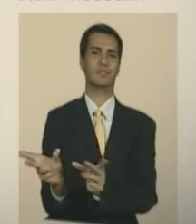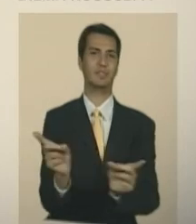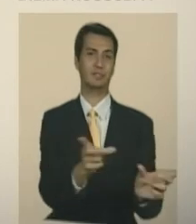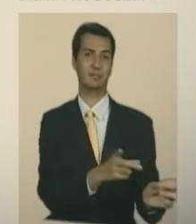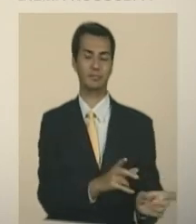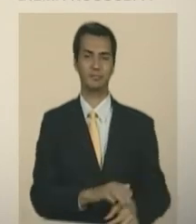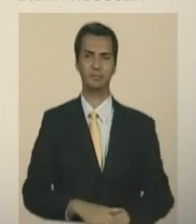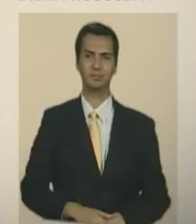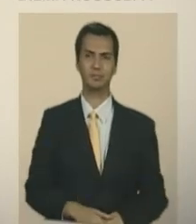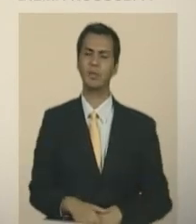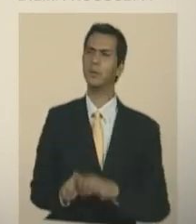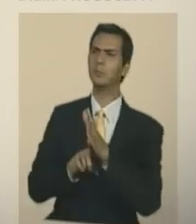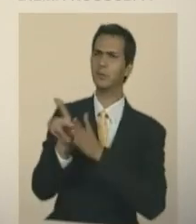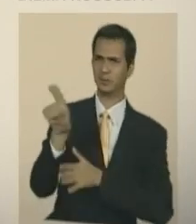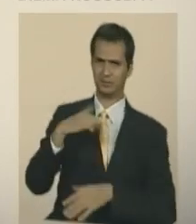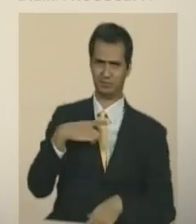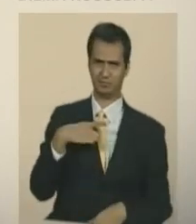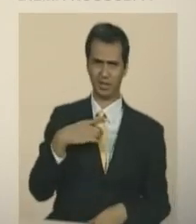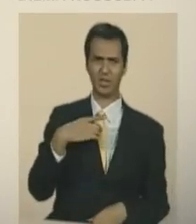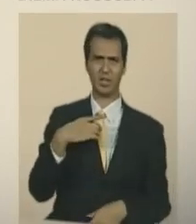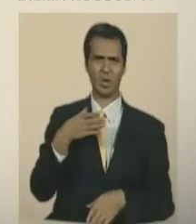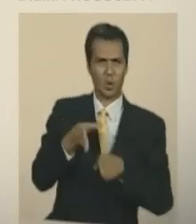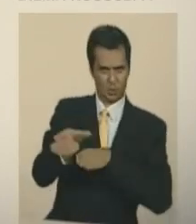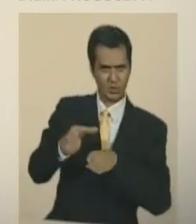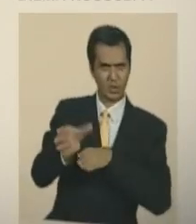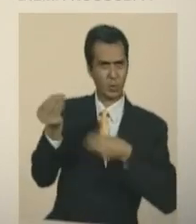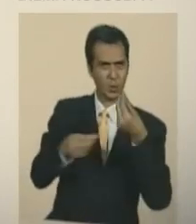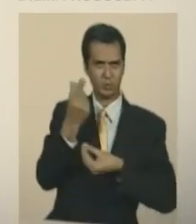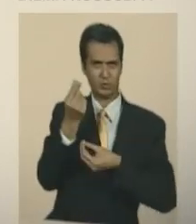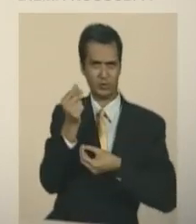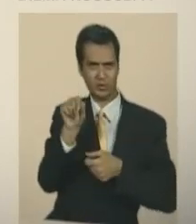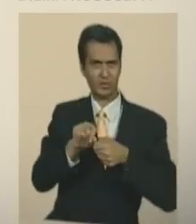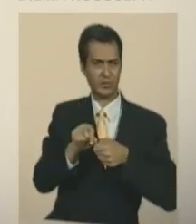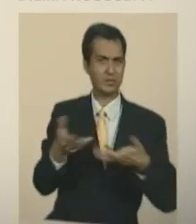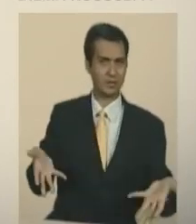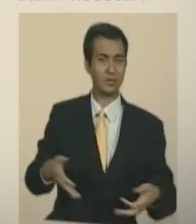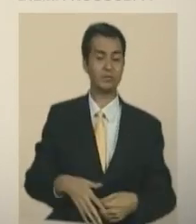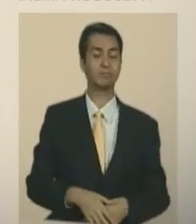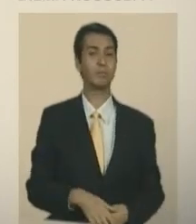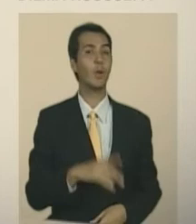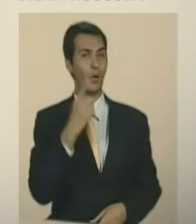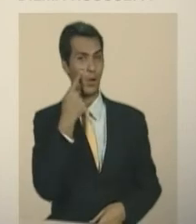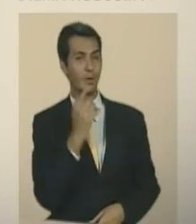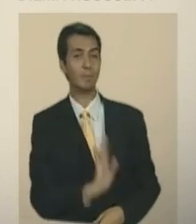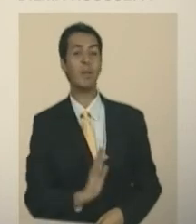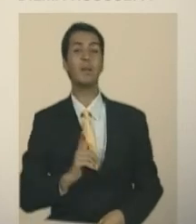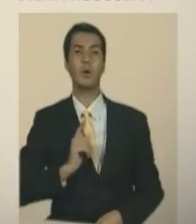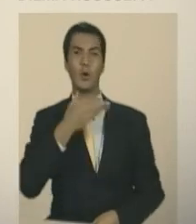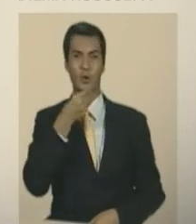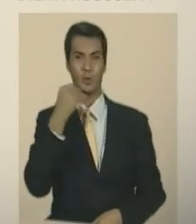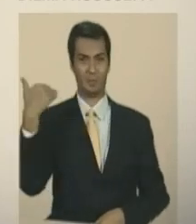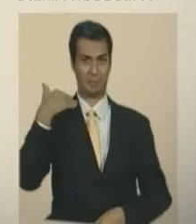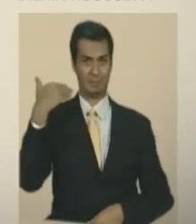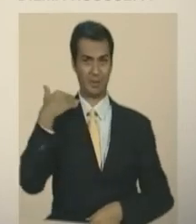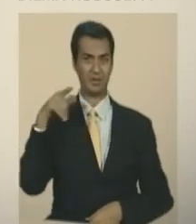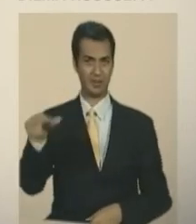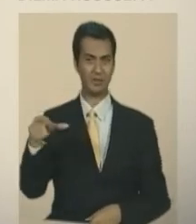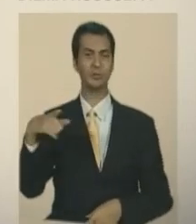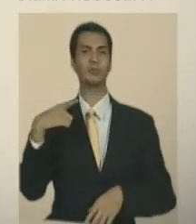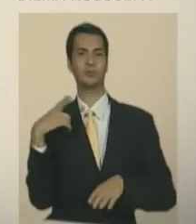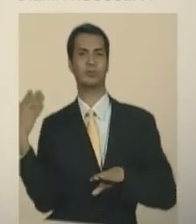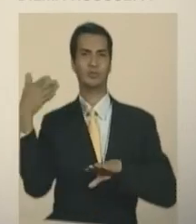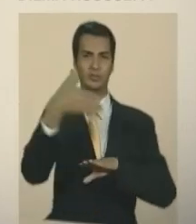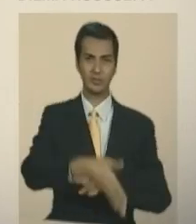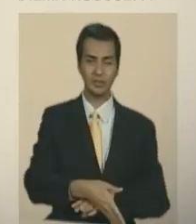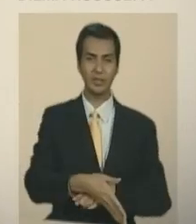melhor o dinheiro você numa a gente do banco visitou o apartamento da Josenilda que a família tinha comprado pelo Minha